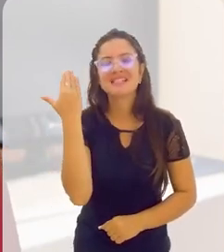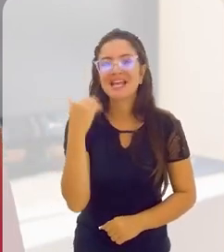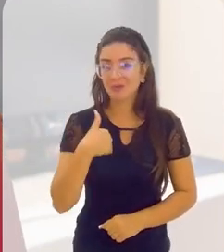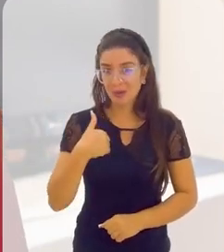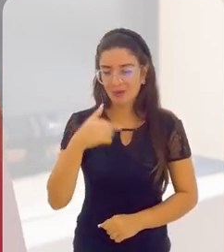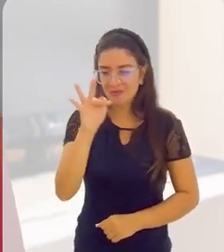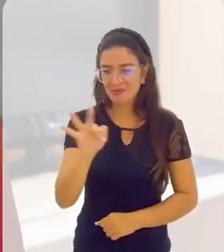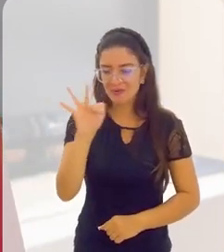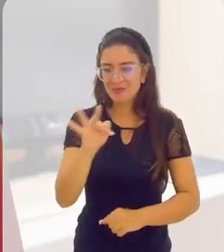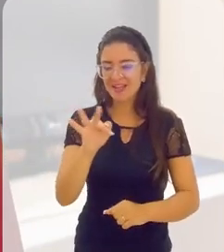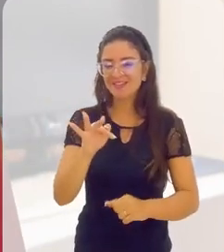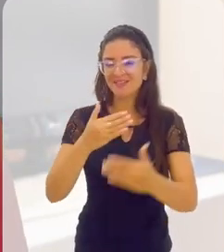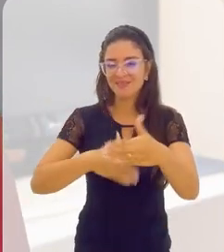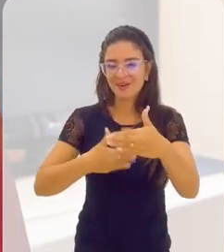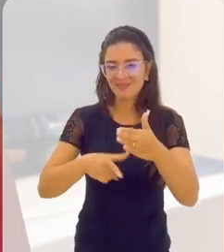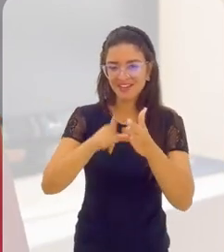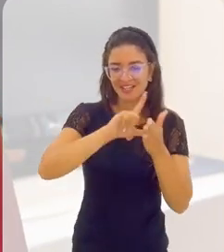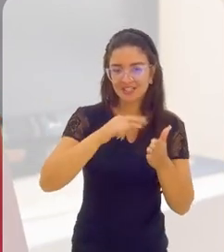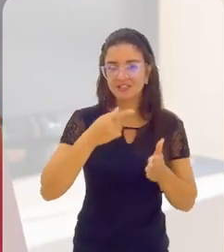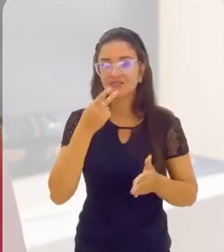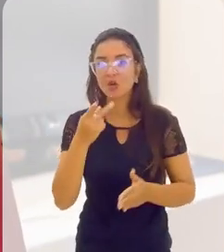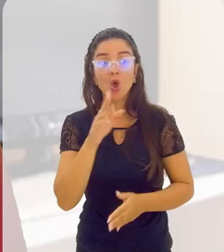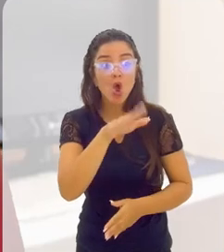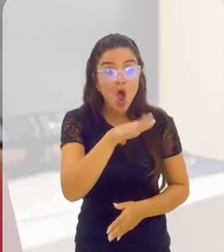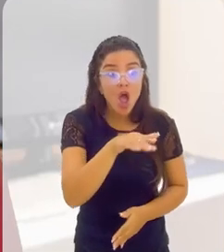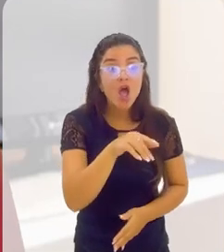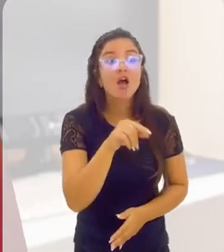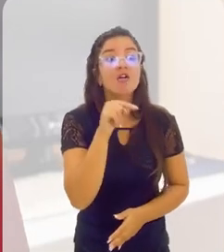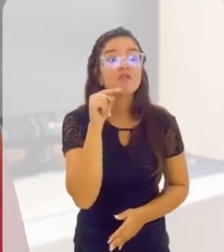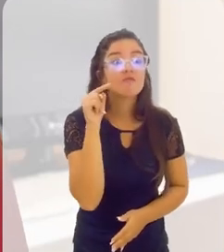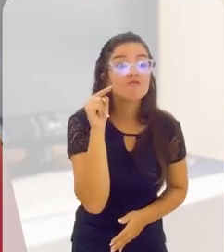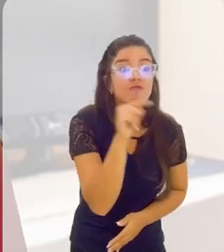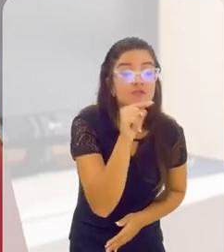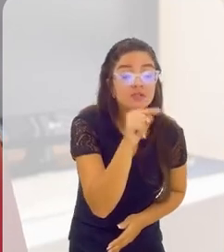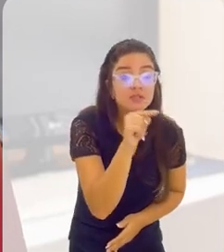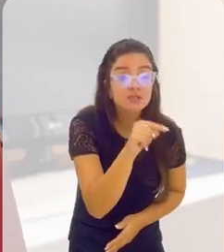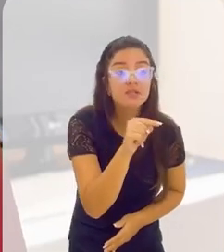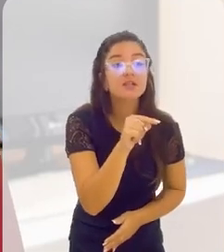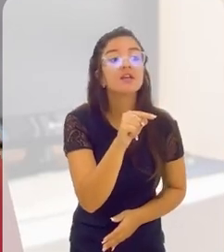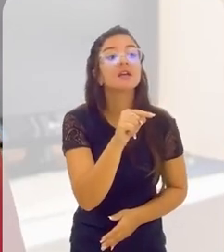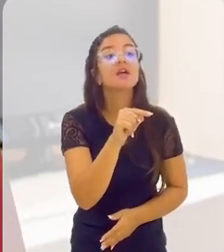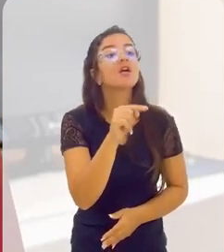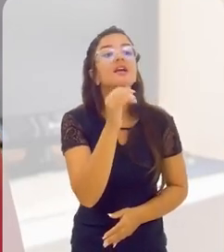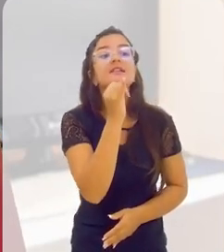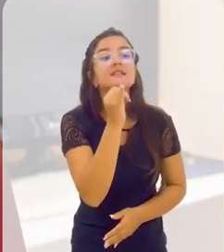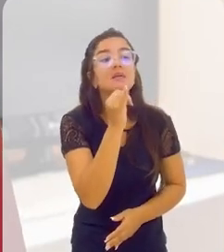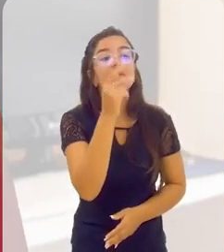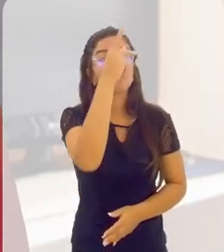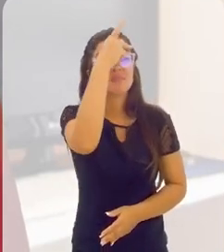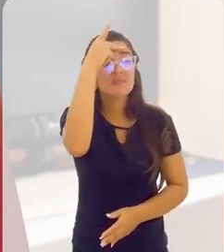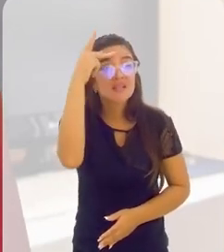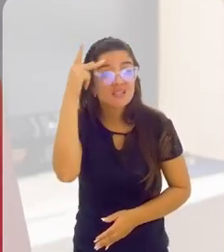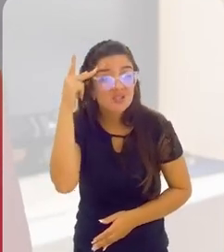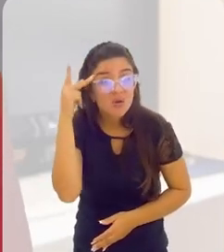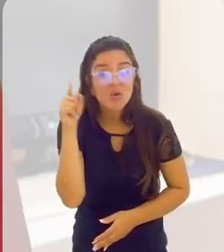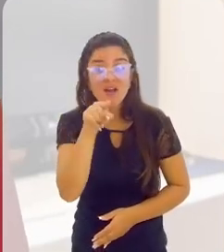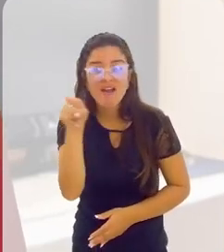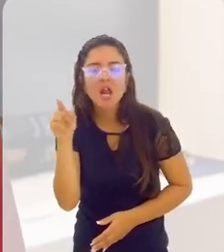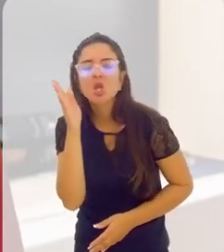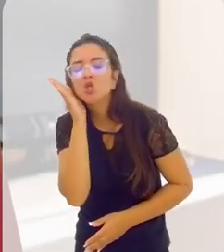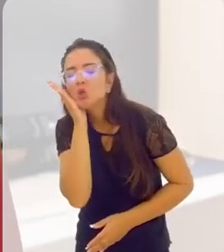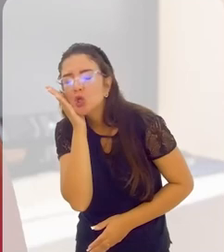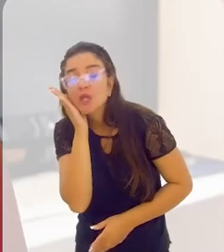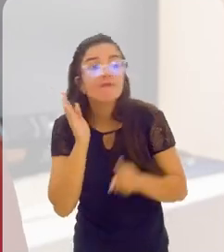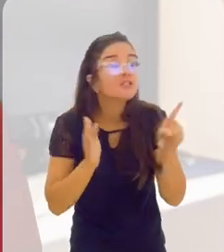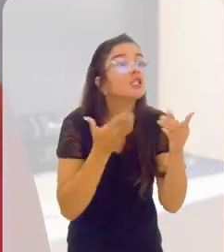eu fiz que era olha enquanto não durma enquanto o enquanto os outros estão dormindo Você está